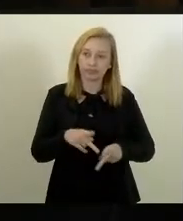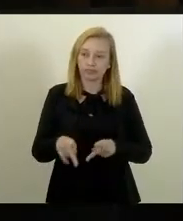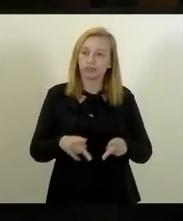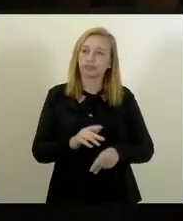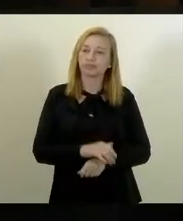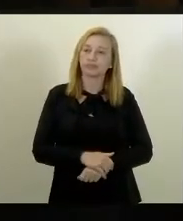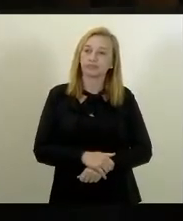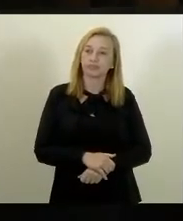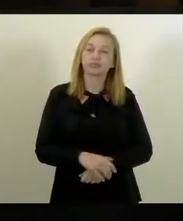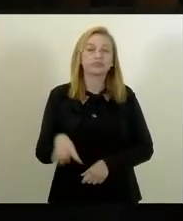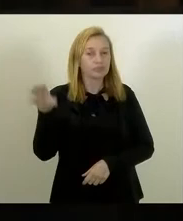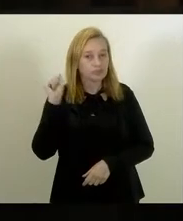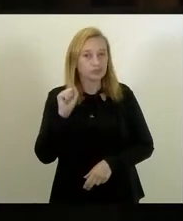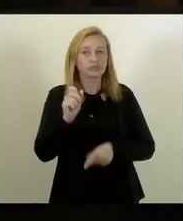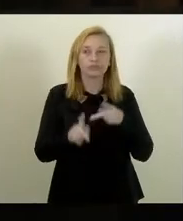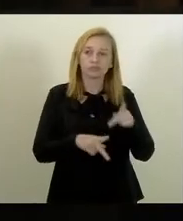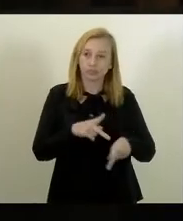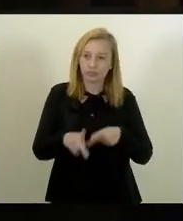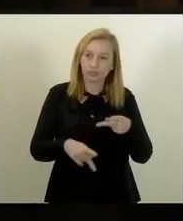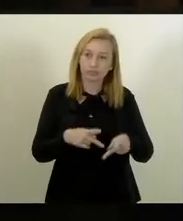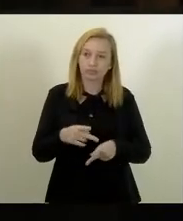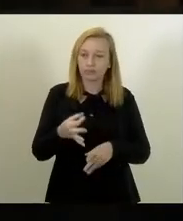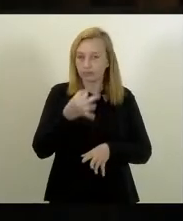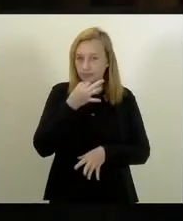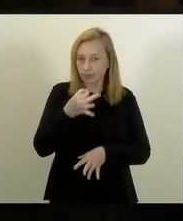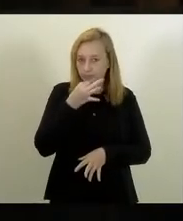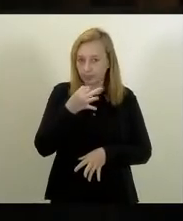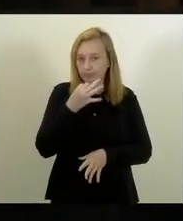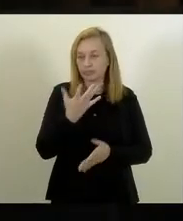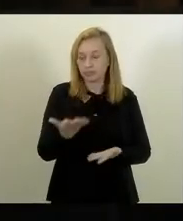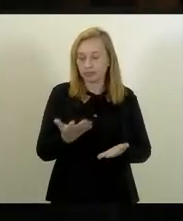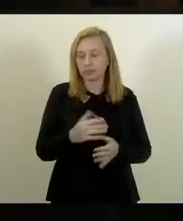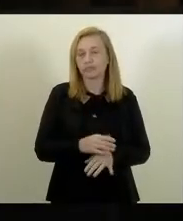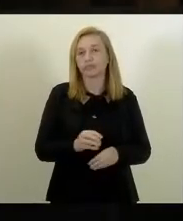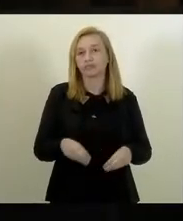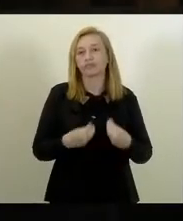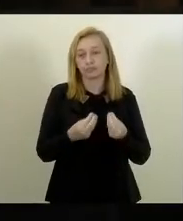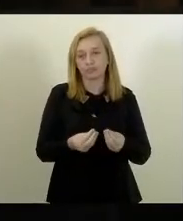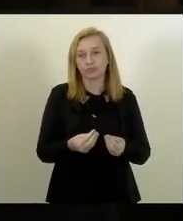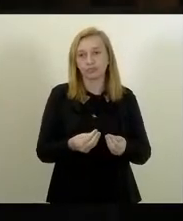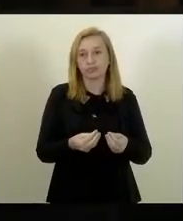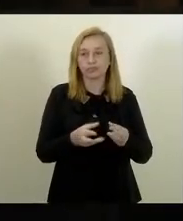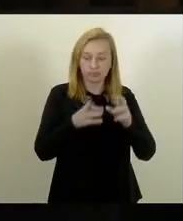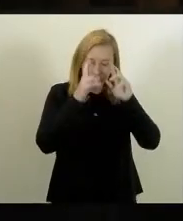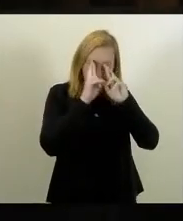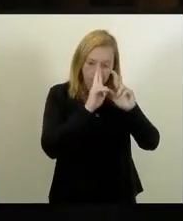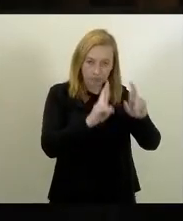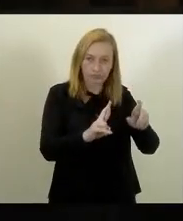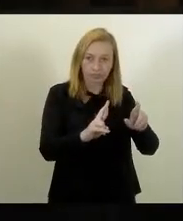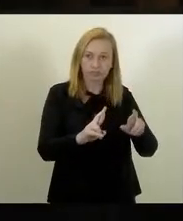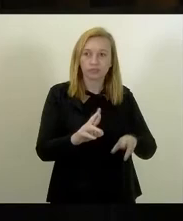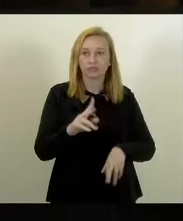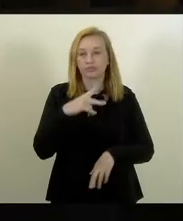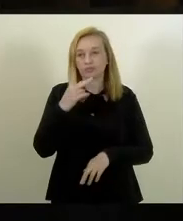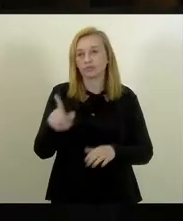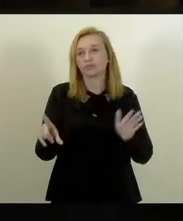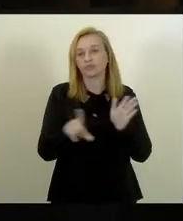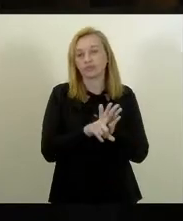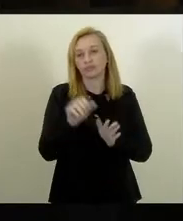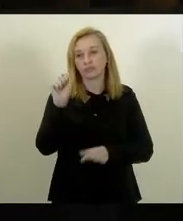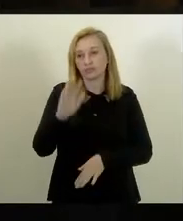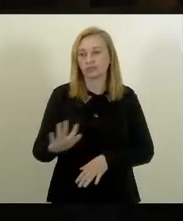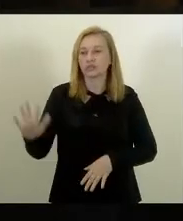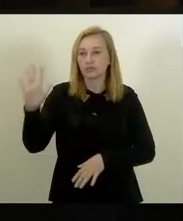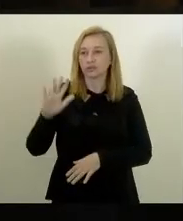procedimentos, ouvindo a população de forma opinativa e consultiva e dando, respeitando o que diz a Lei Geral de